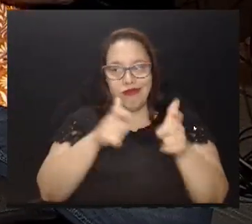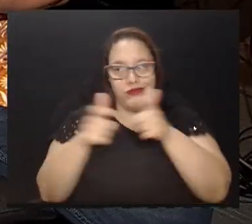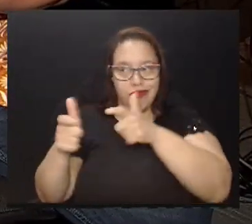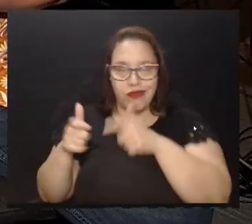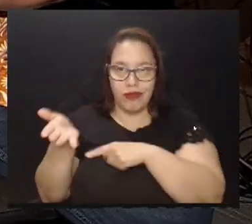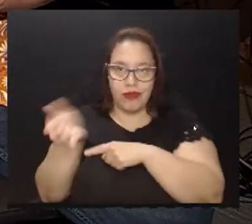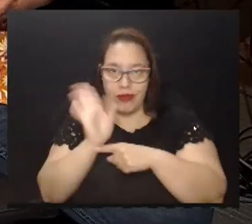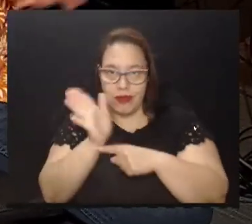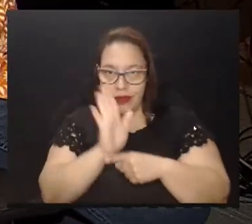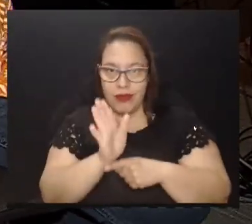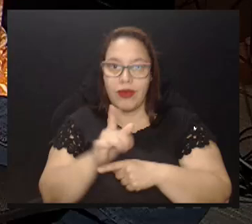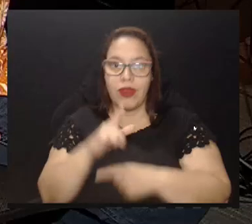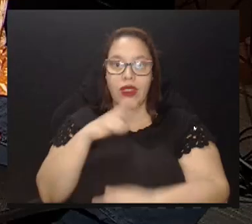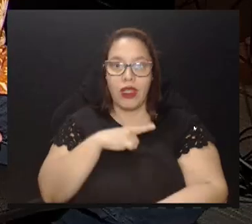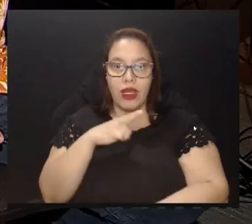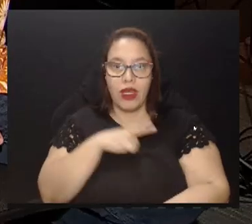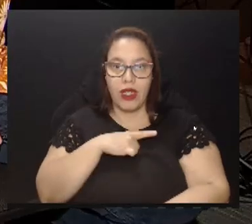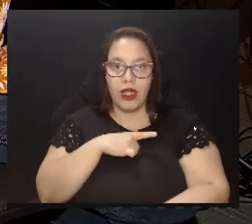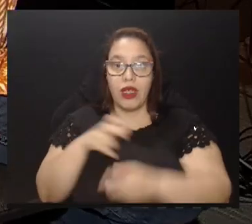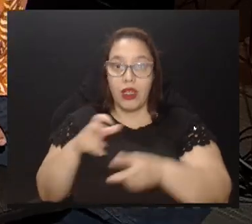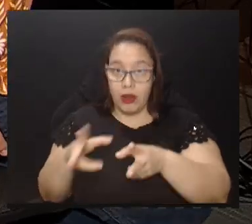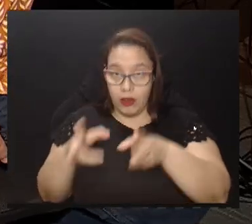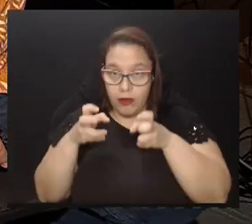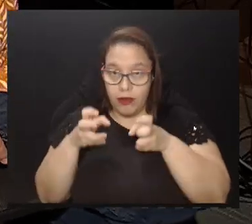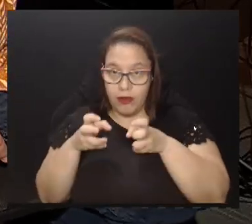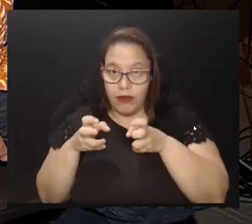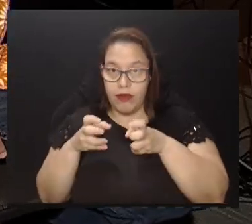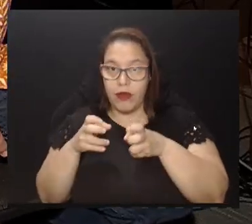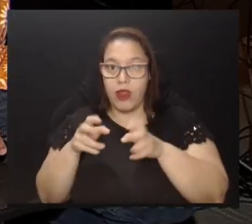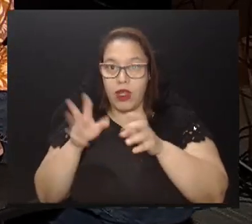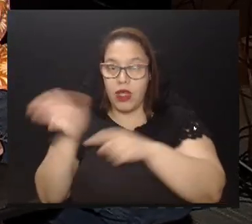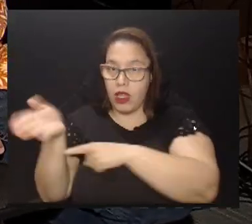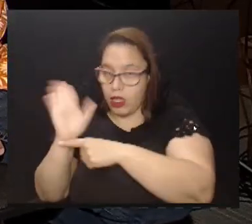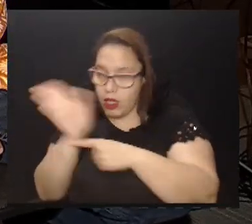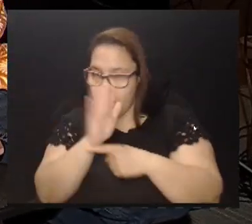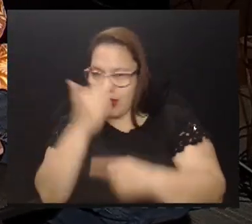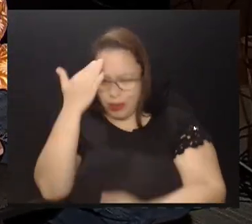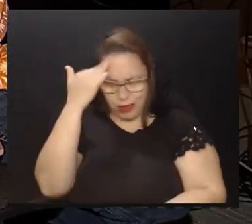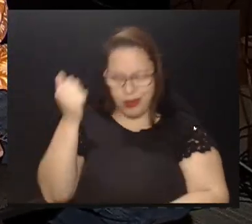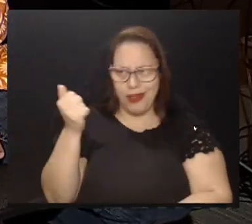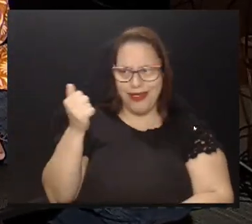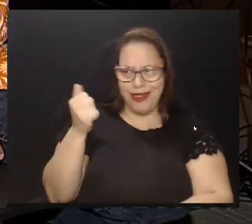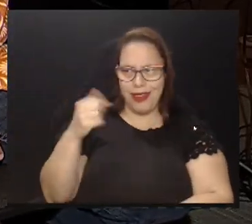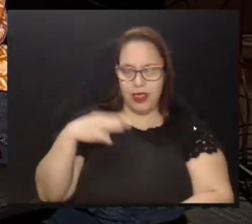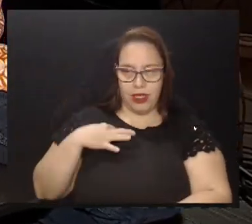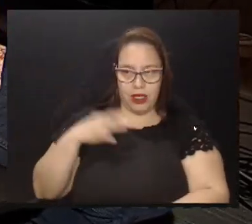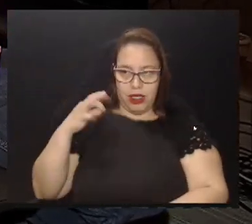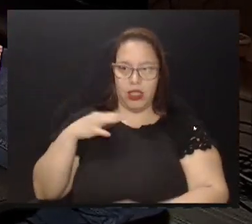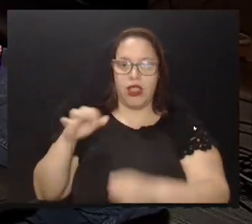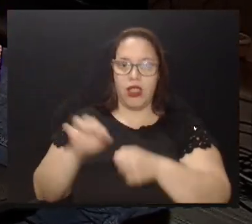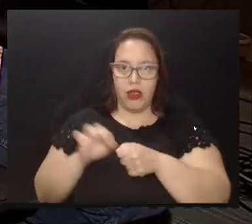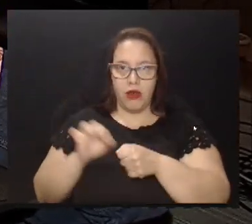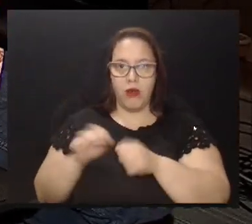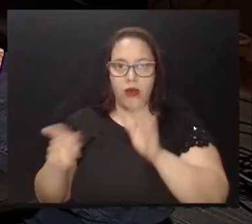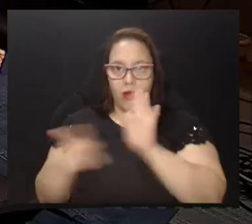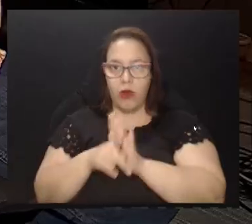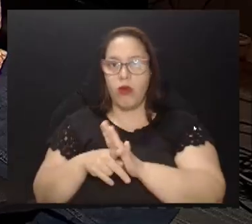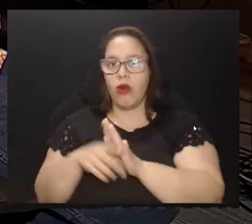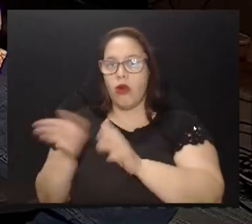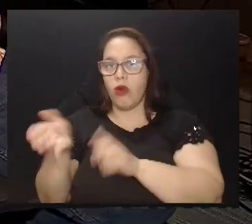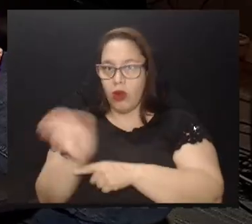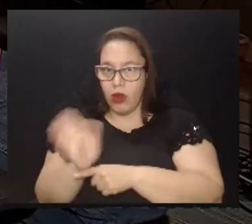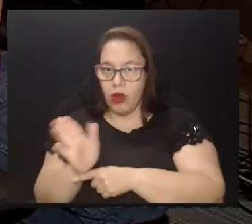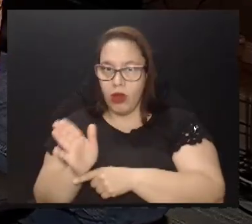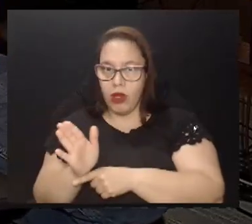que ele não é tão perceptível. Quando a gente vê um filme desses, a gente sabe que esse figurino é todo feito pro filme. Claro. Mas não é, a gente não mandou